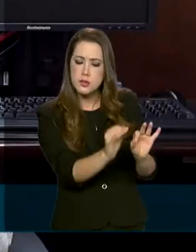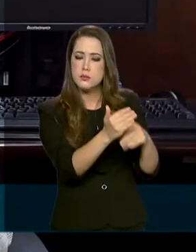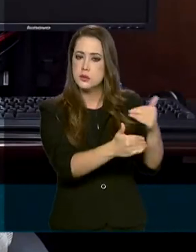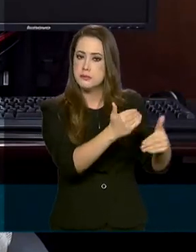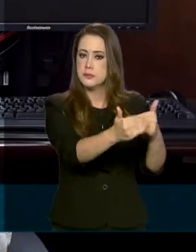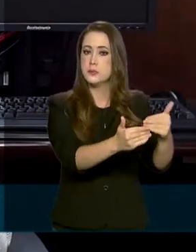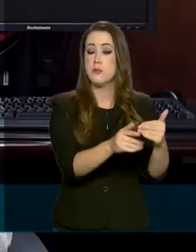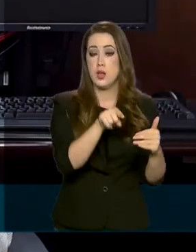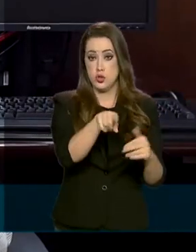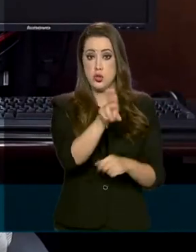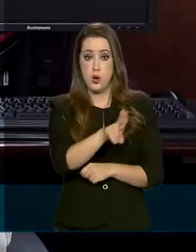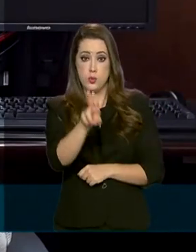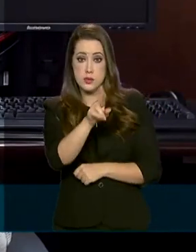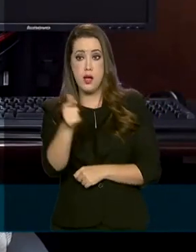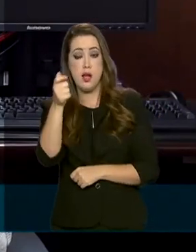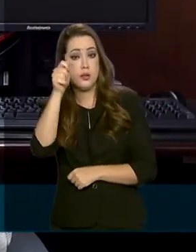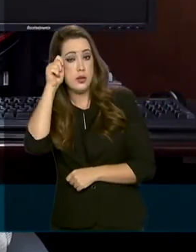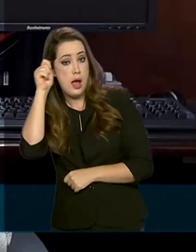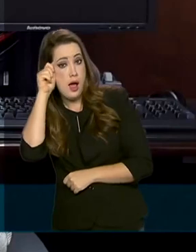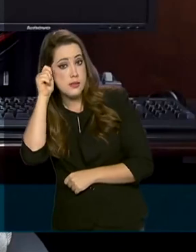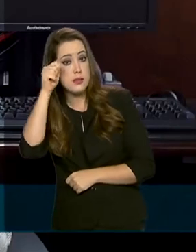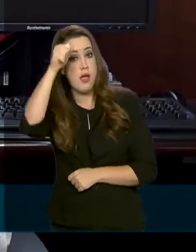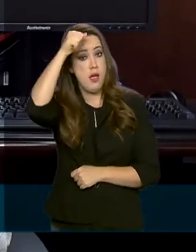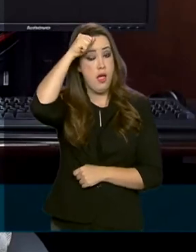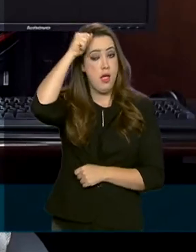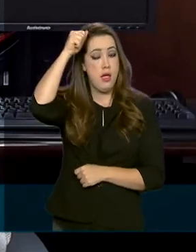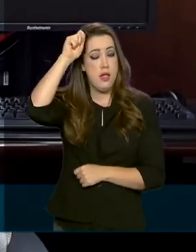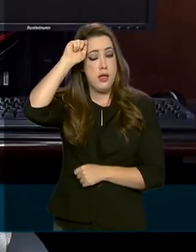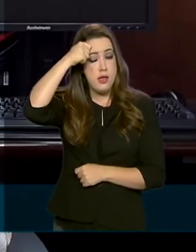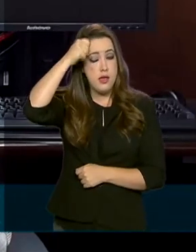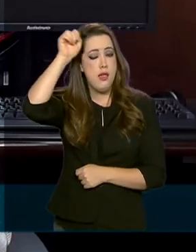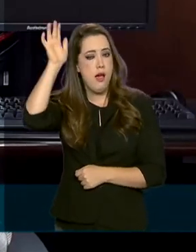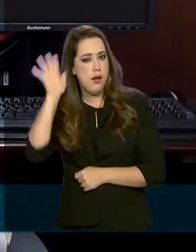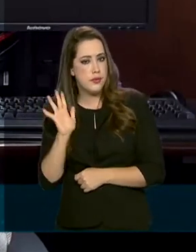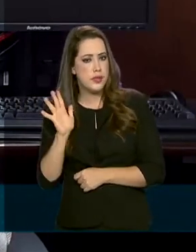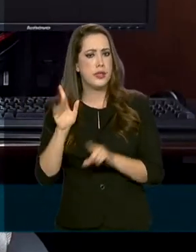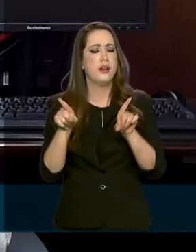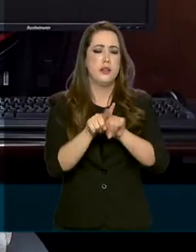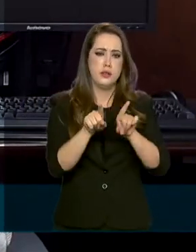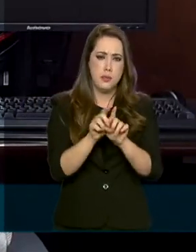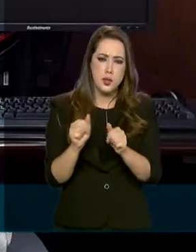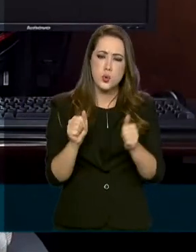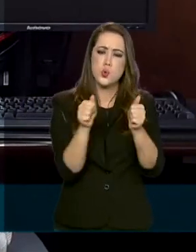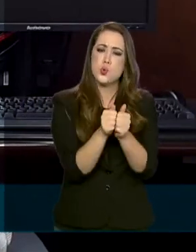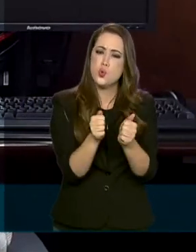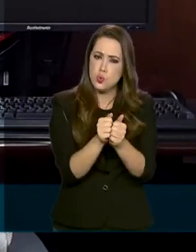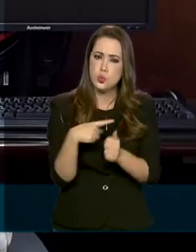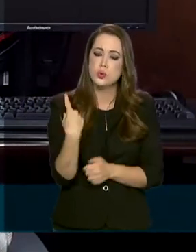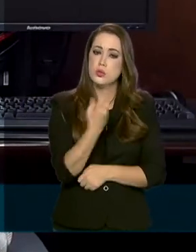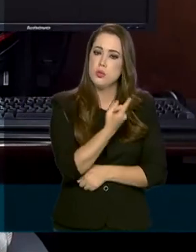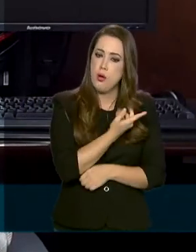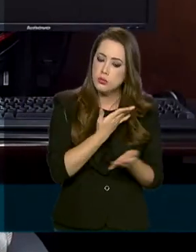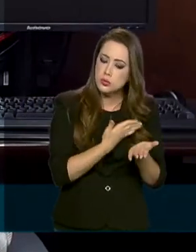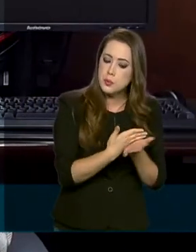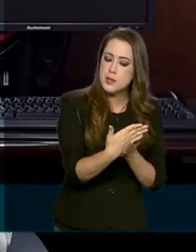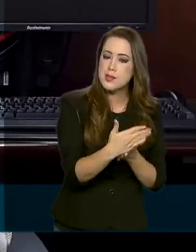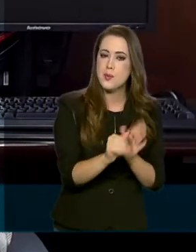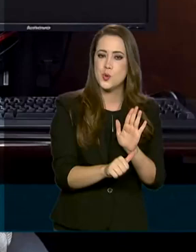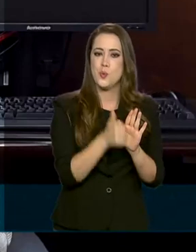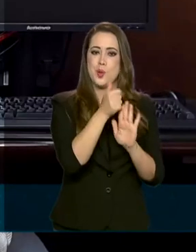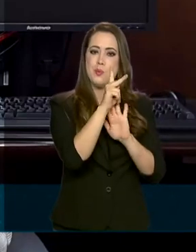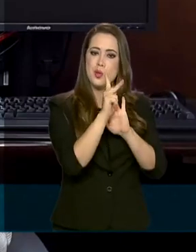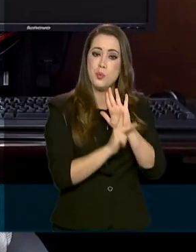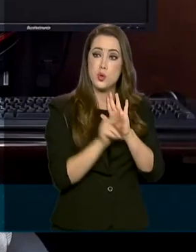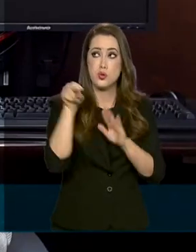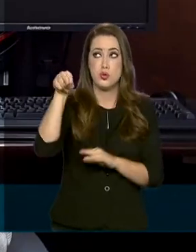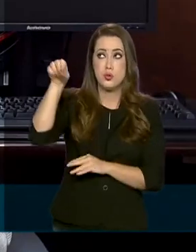já desenvolvido na Ásia e África, e juntamente com o IICA, implementarmos o projeto piloto no